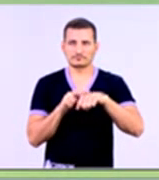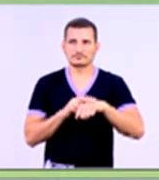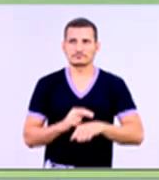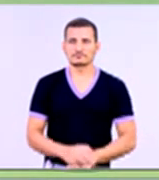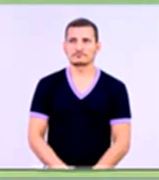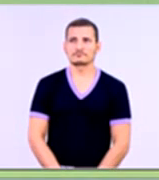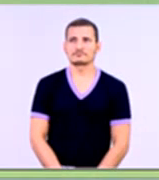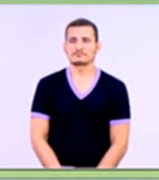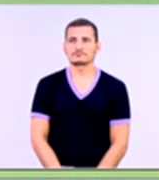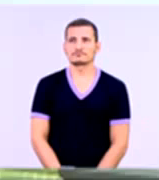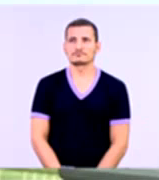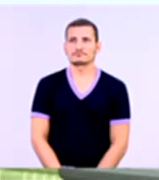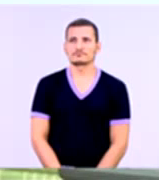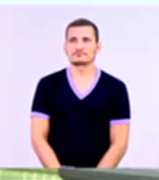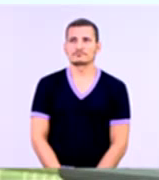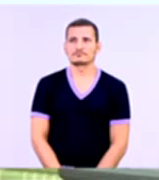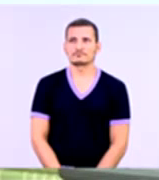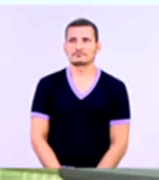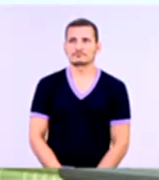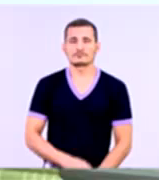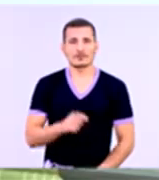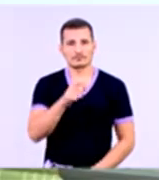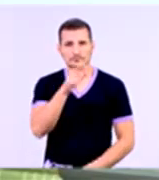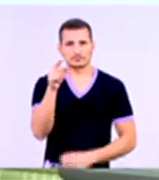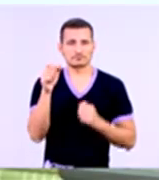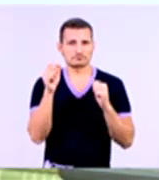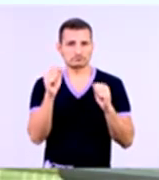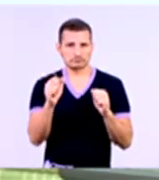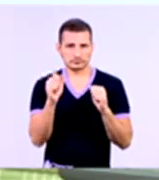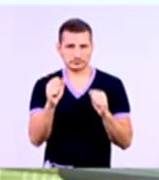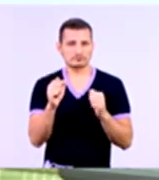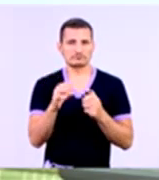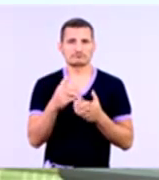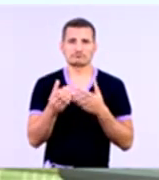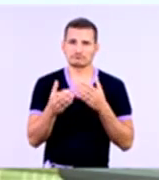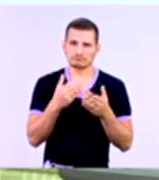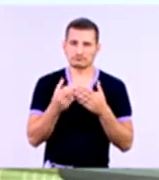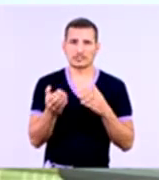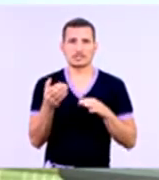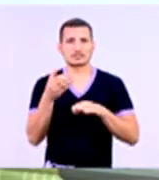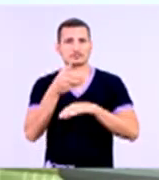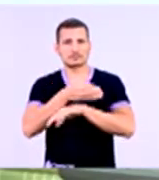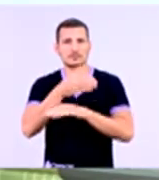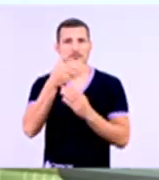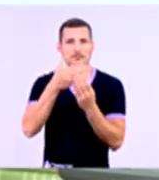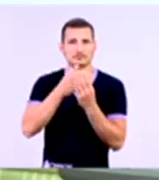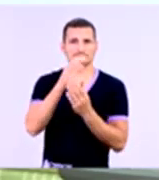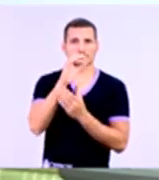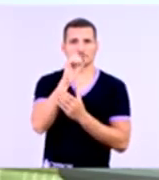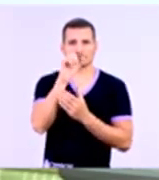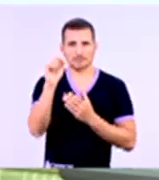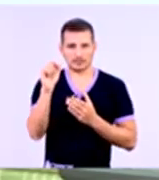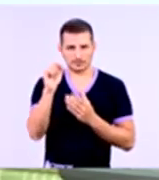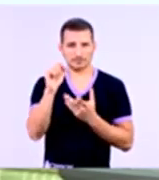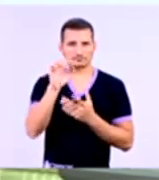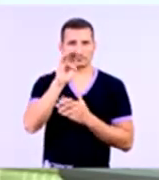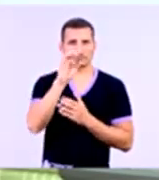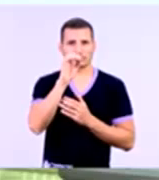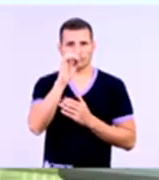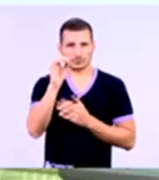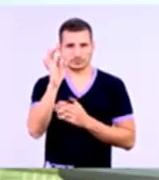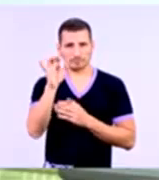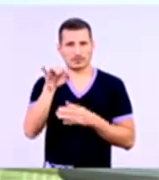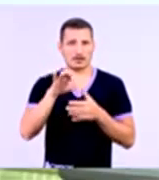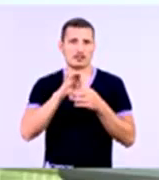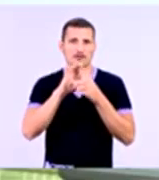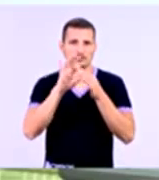Uma pequena ressalva nesse assunto, vocês podem a qualquer momento entrar no arquivo CSS do Bootstrap, porque é livre, se vocês